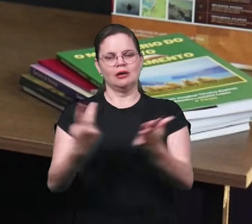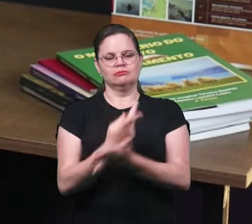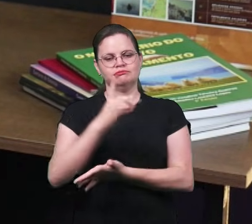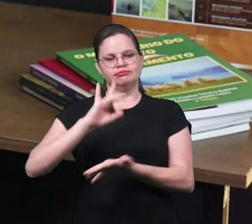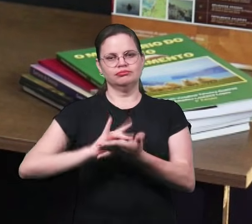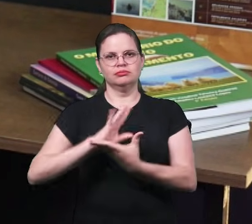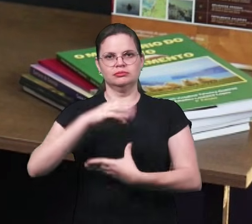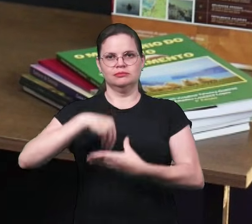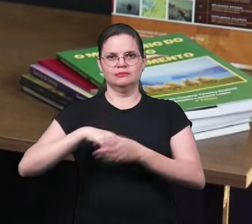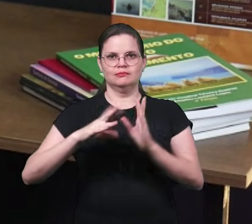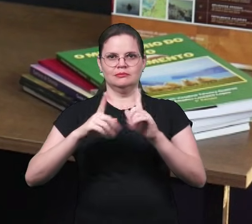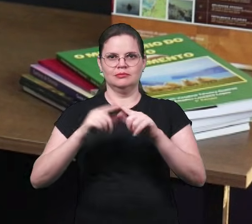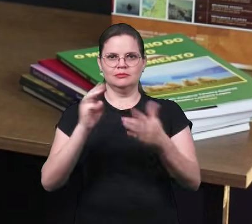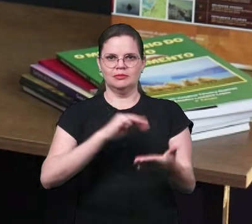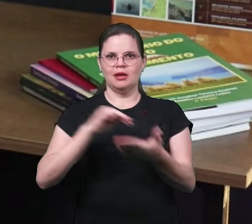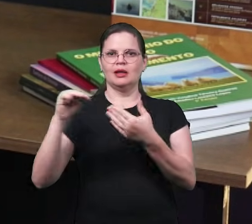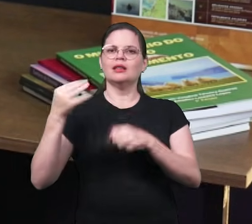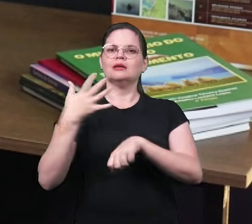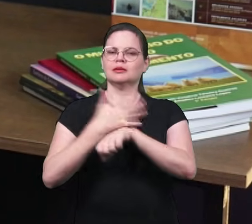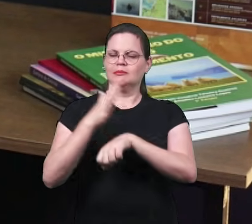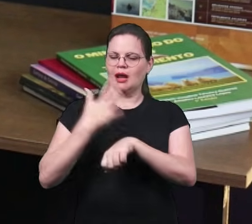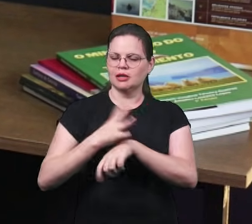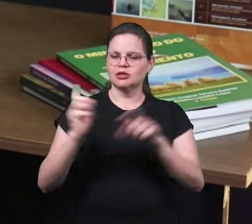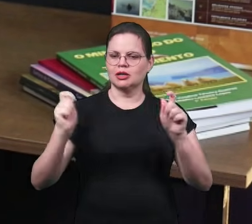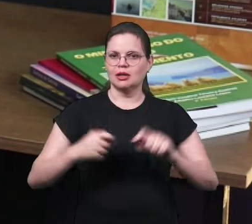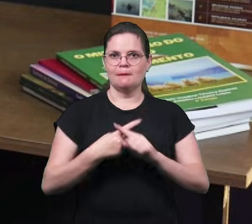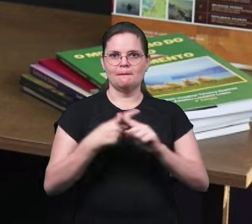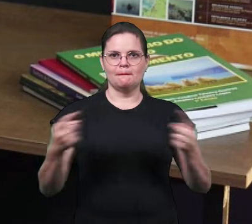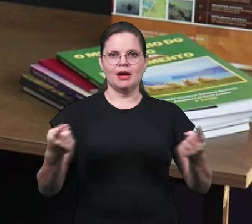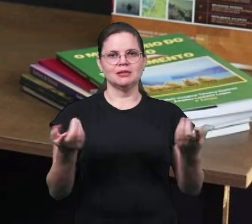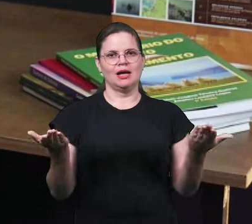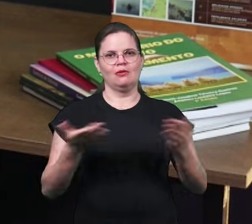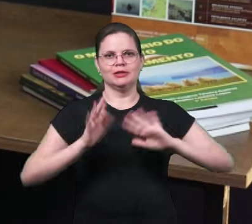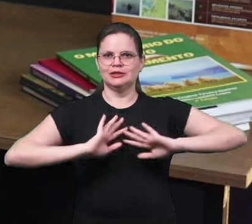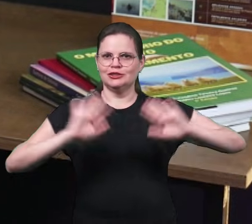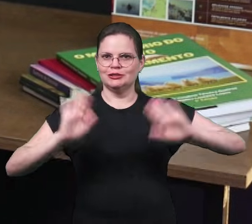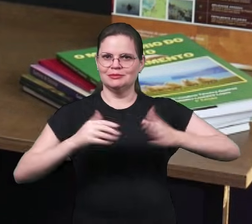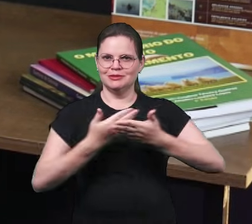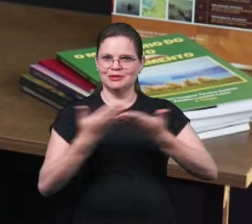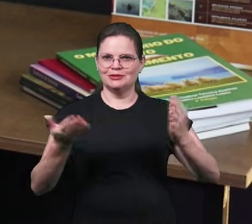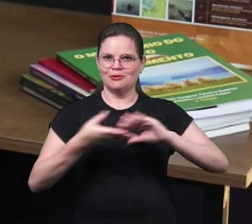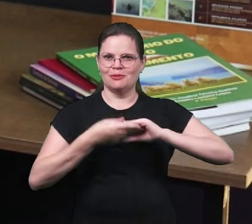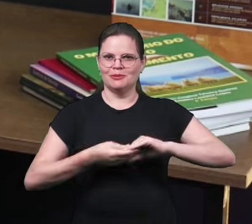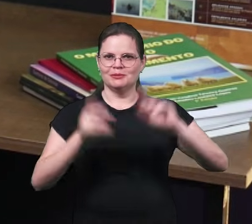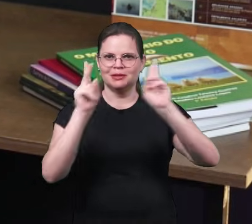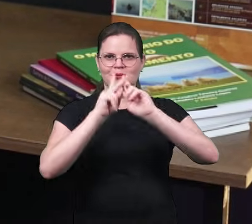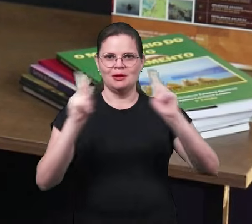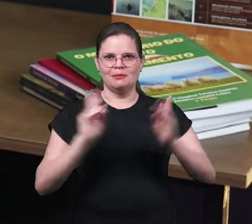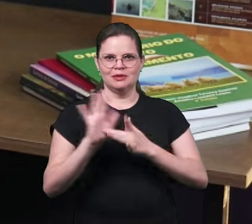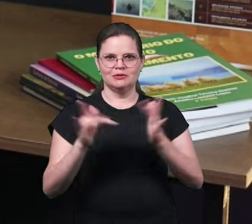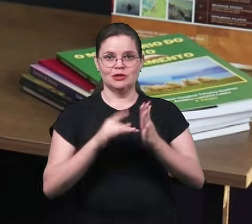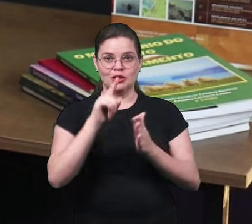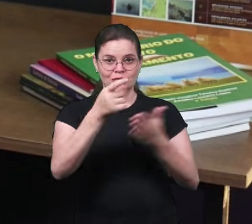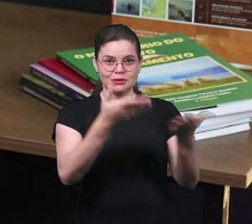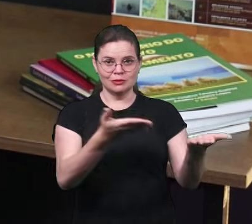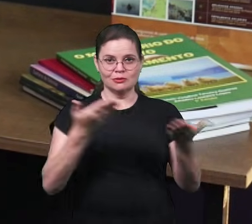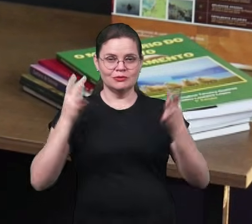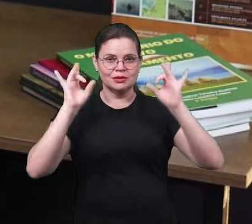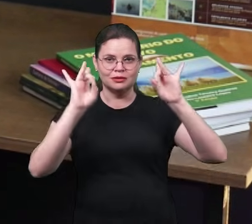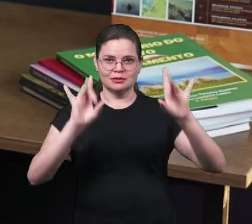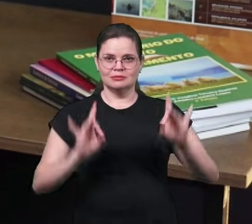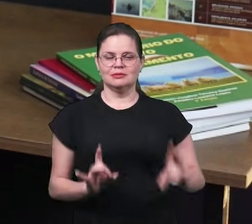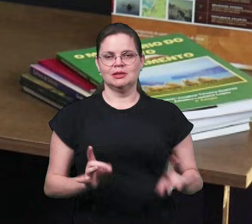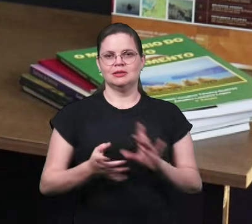vivência. E nós queremos despedir de todos com a paz do Senhor Jesus e te dizer que você é o nosso convidado